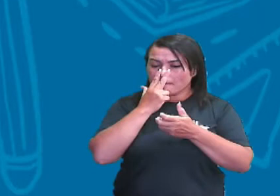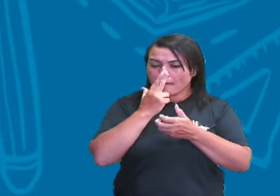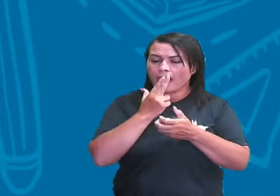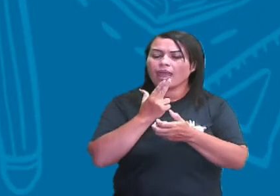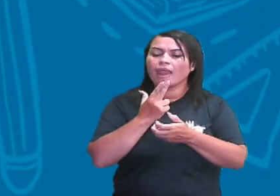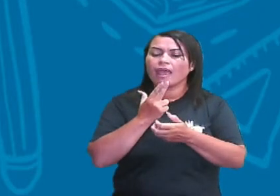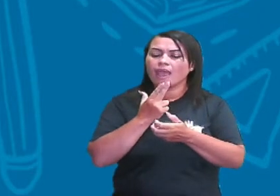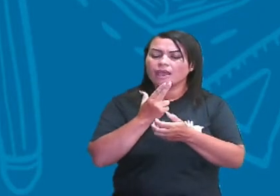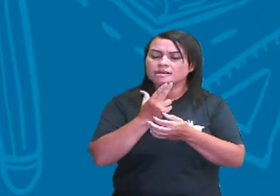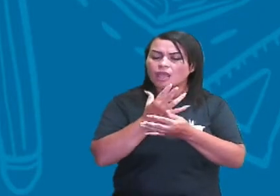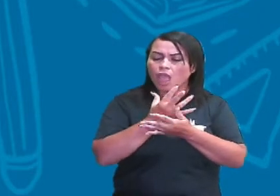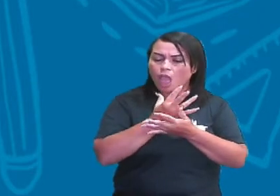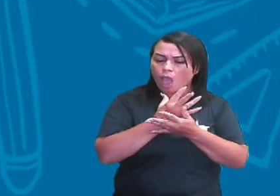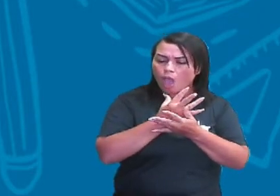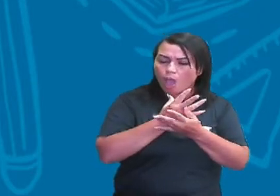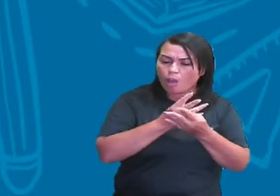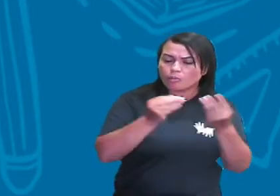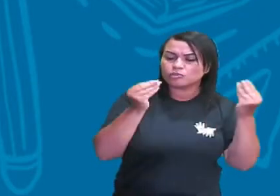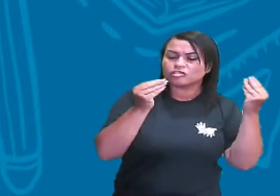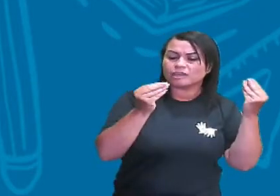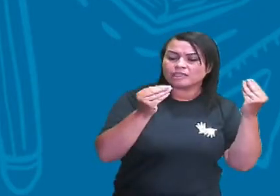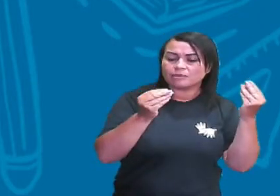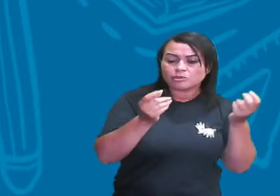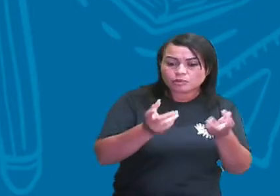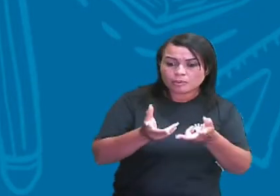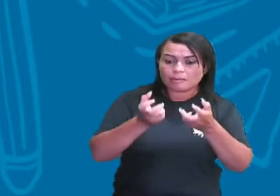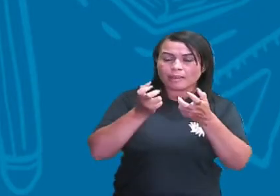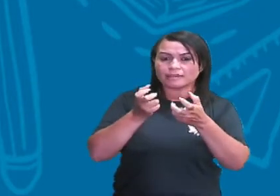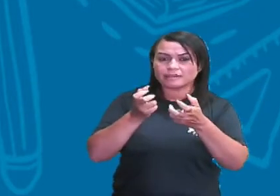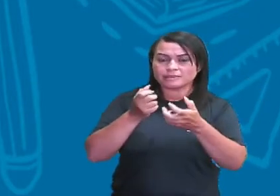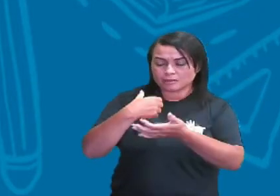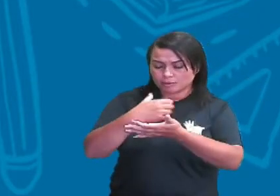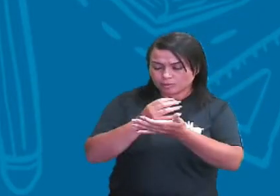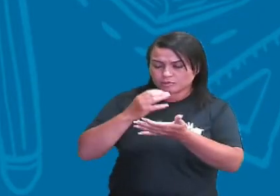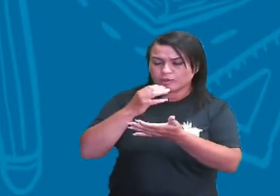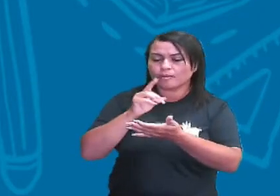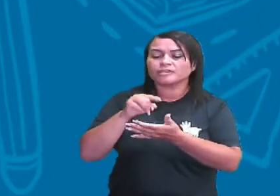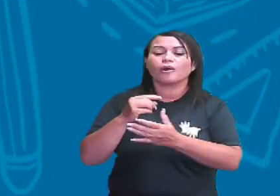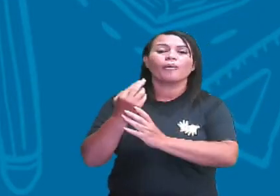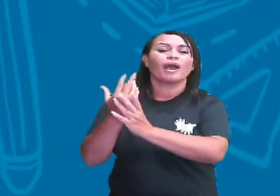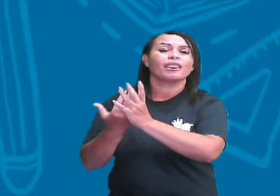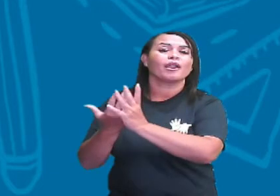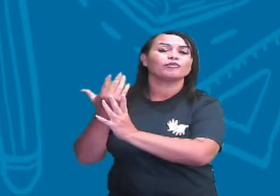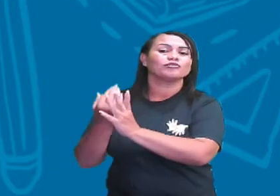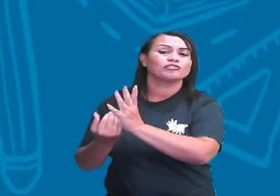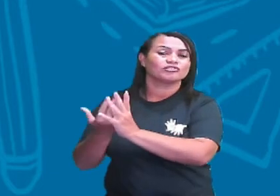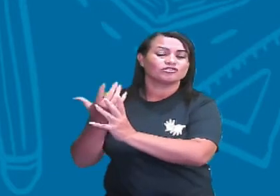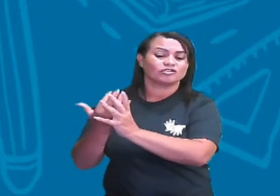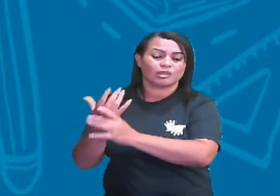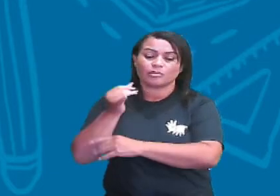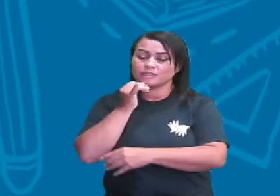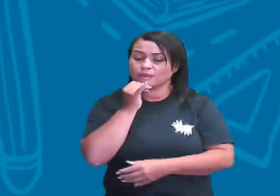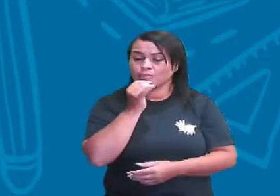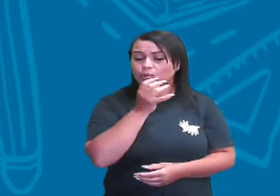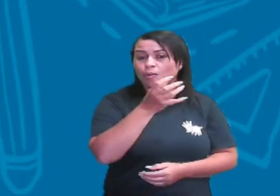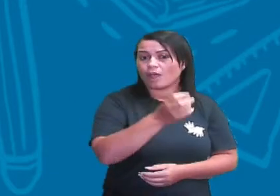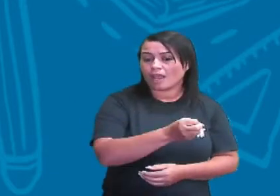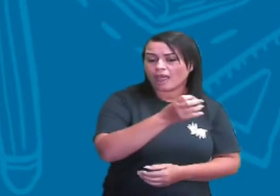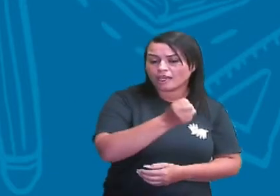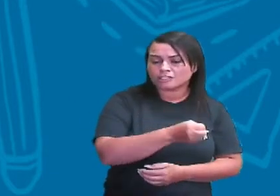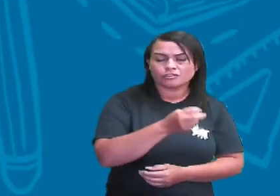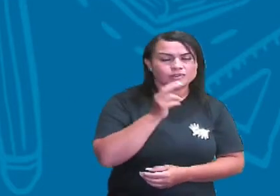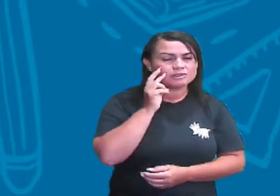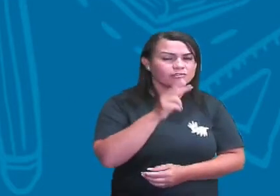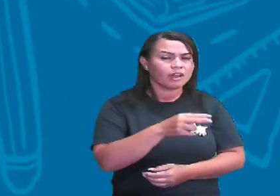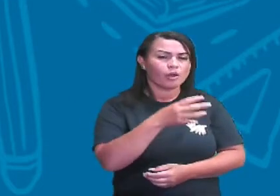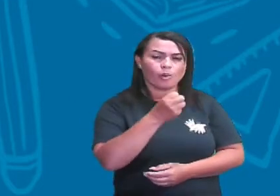um tempo ou são vistas no microscópio, percebe-se que elas são heterogêneas, como por exemplo o leite. A princípio você vê o